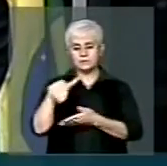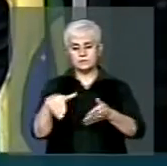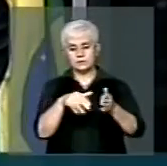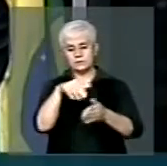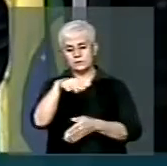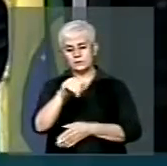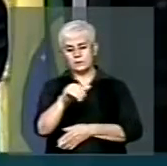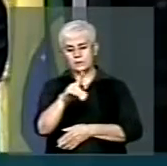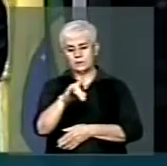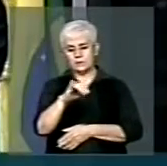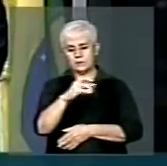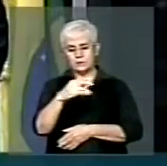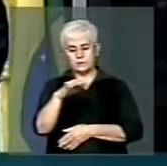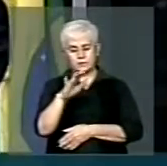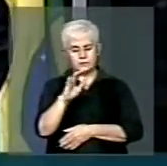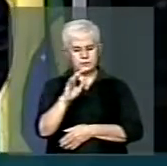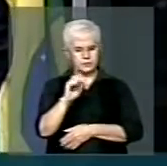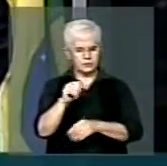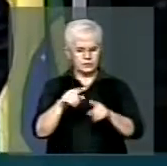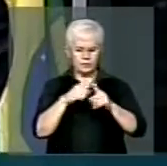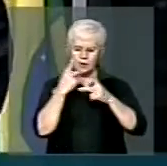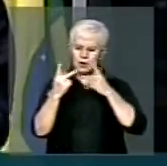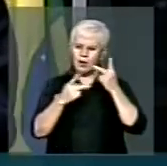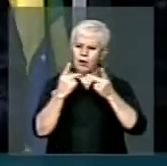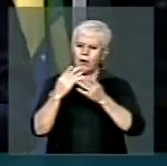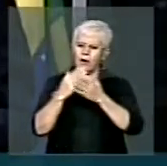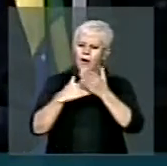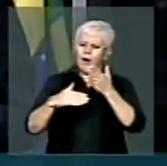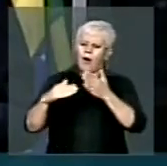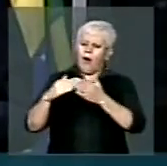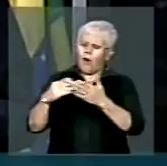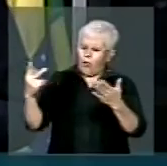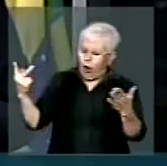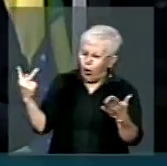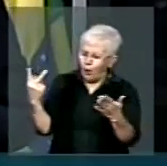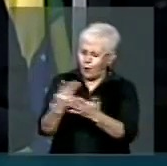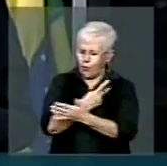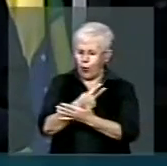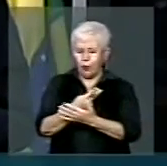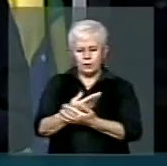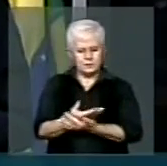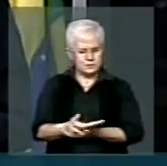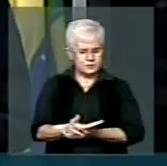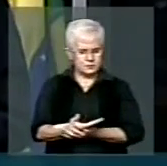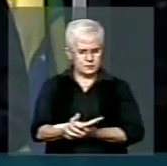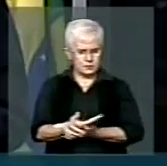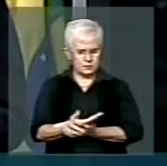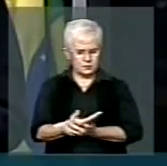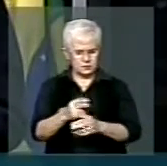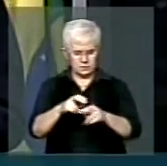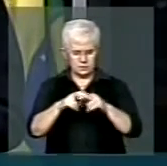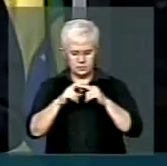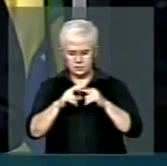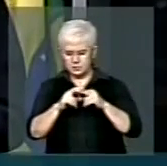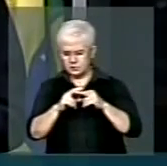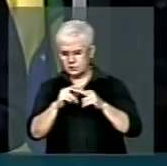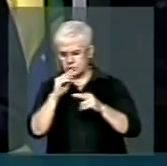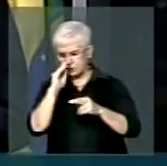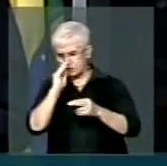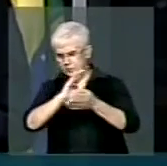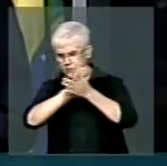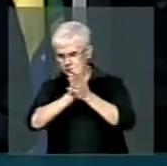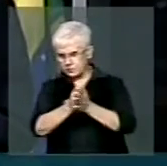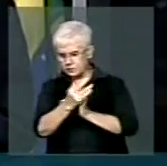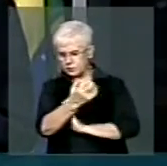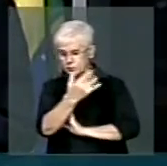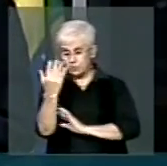deixando claro que não necessariamente tudo aconteceu por conta do descuido com o meio ambiente. Mas